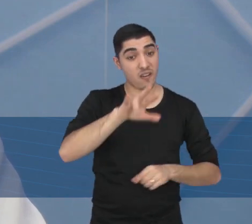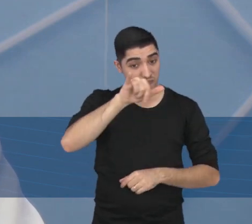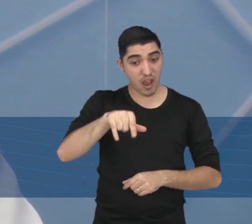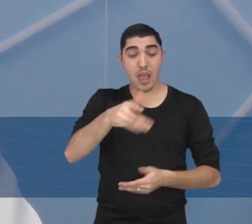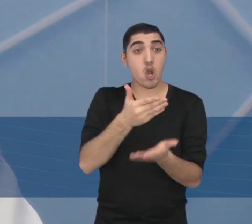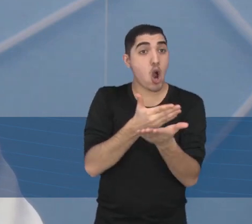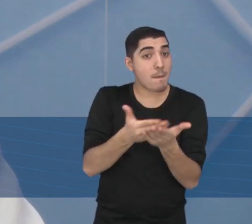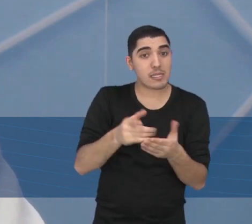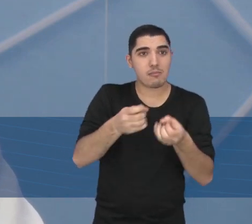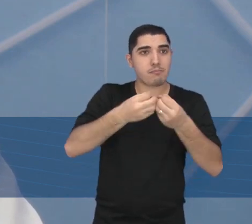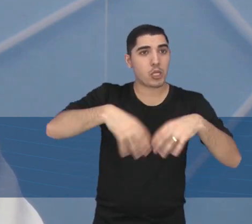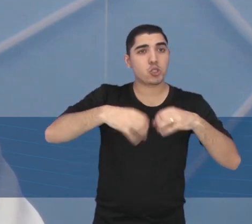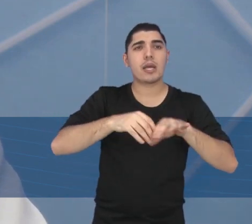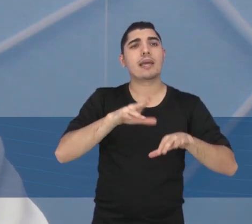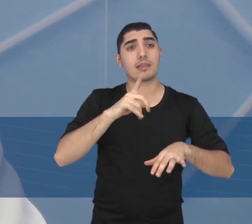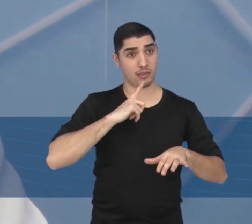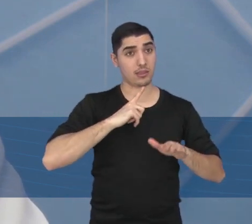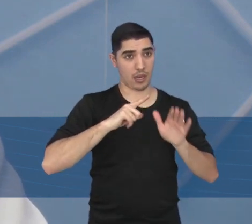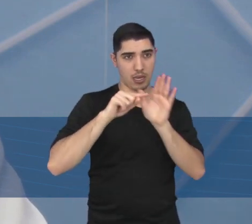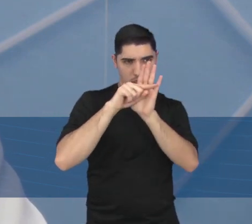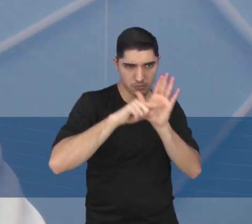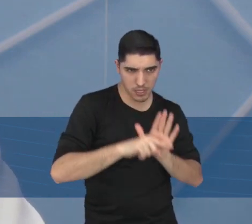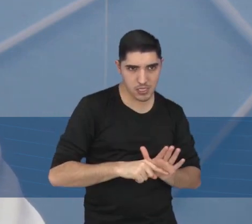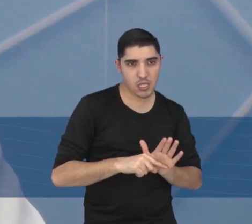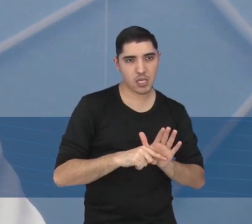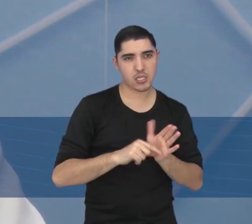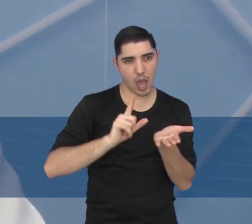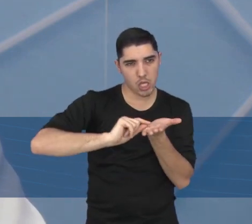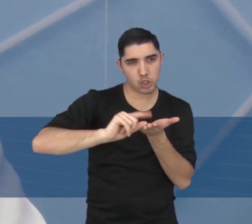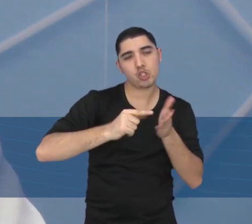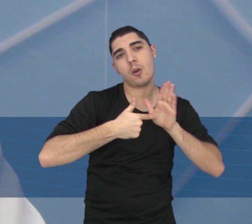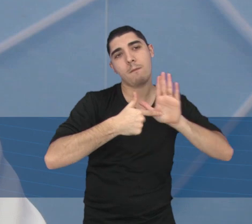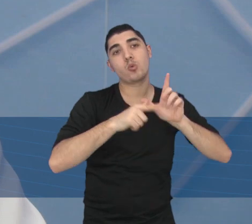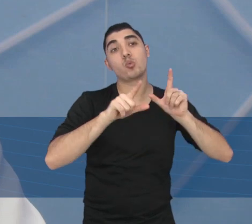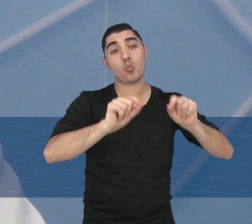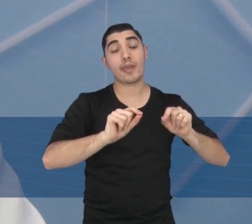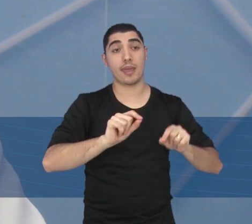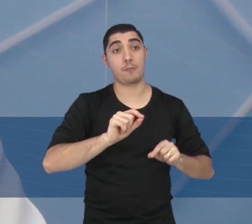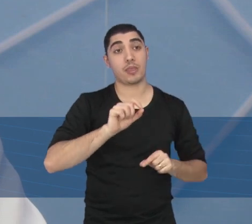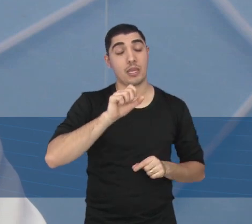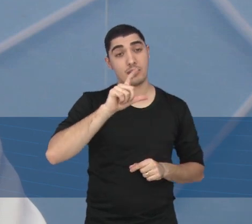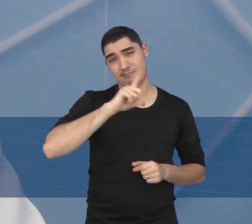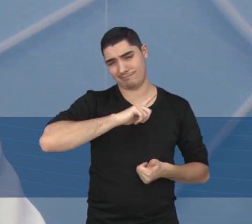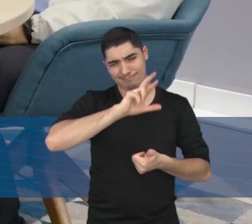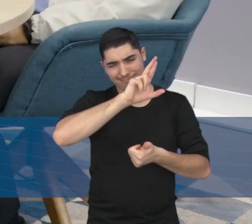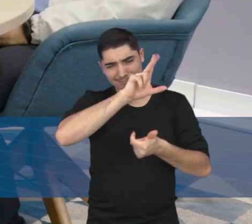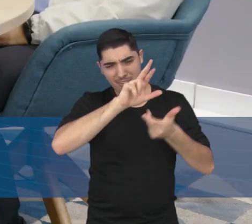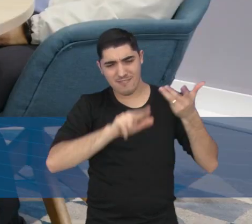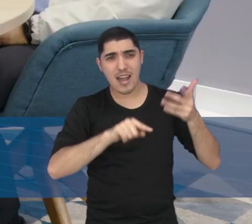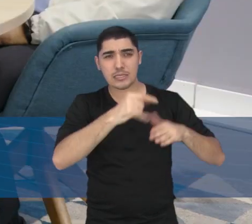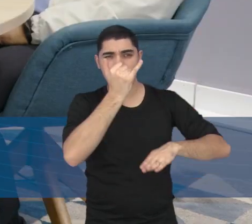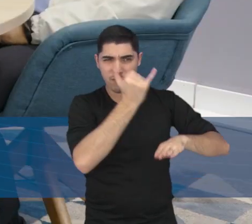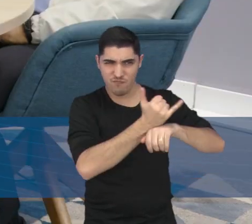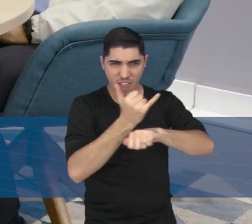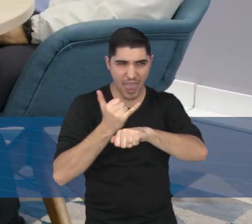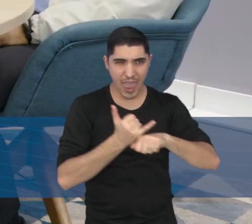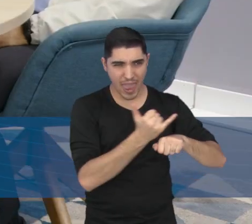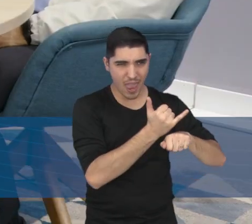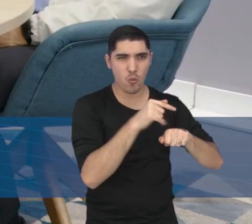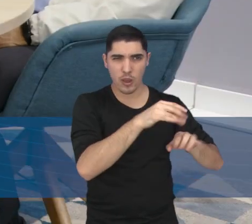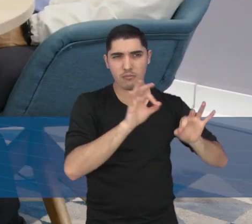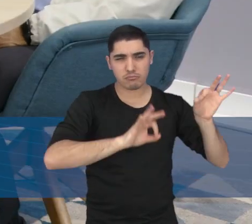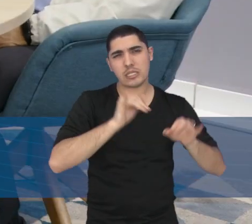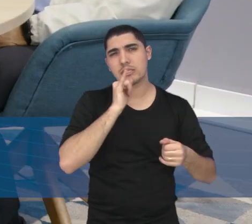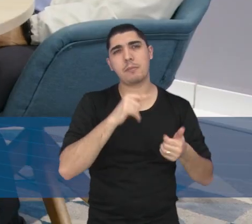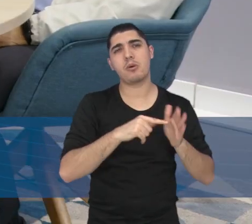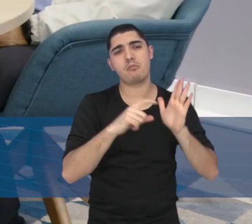vários dos metais e materiais de uma forma geral necessários para a fabricação desses componentes eletrônicos, seja